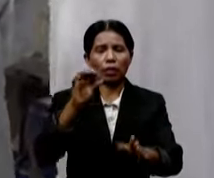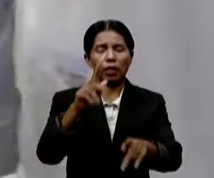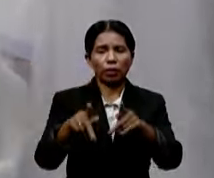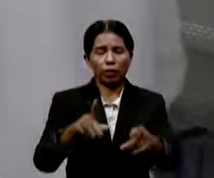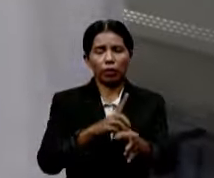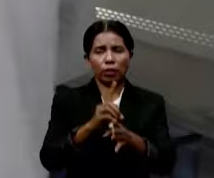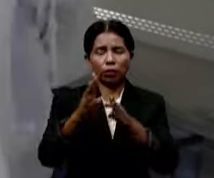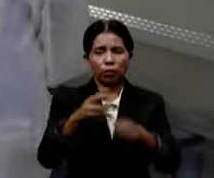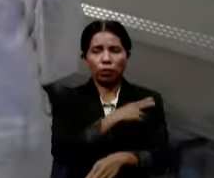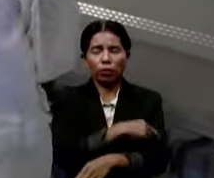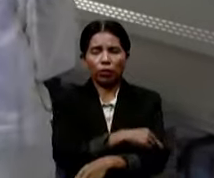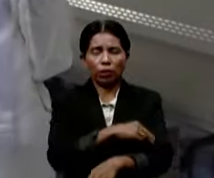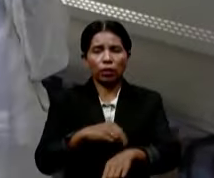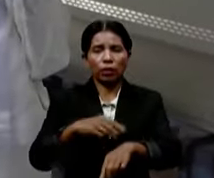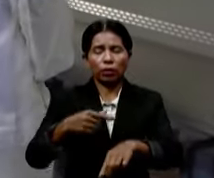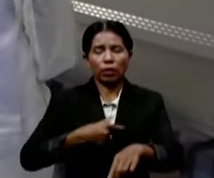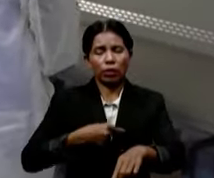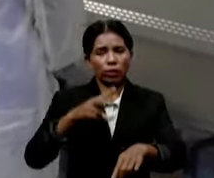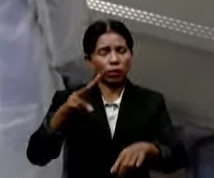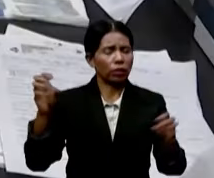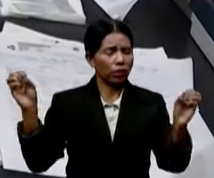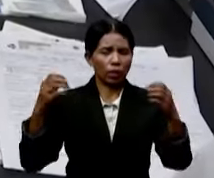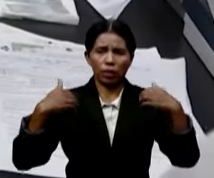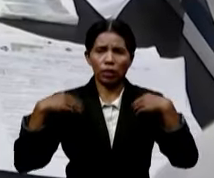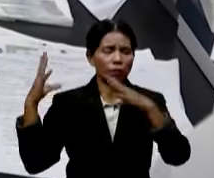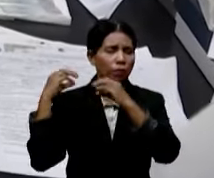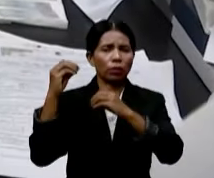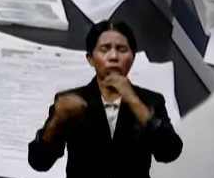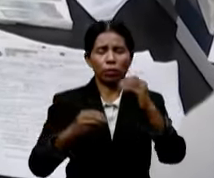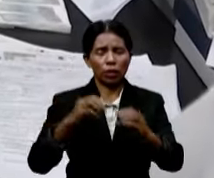laboratório Hospital Nacional Guido Valadares, nebe la experiência com a